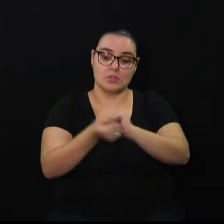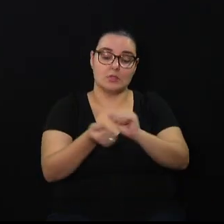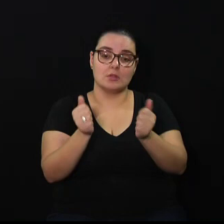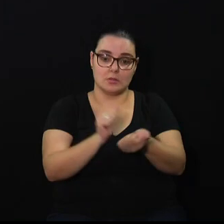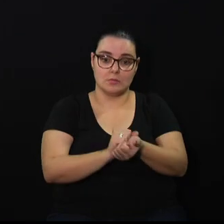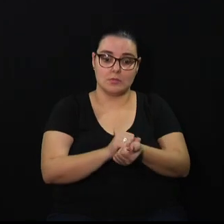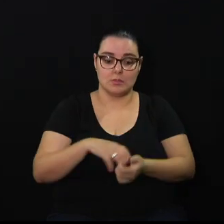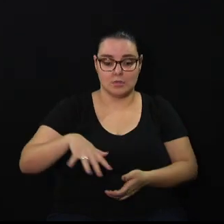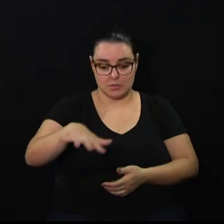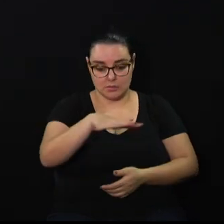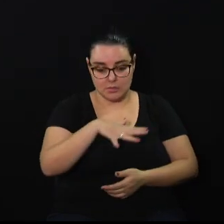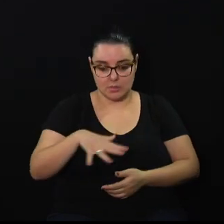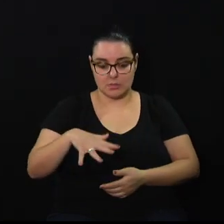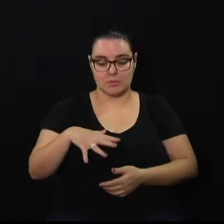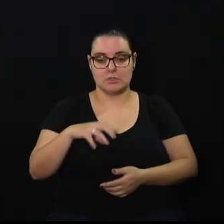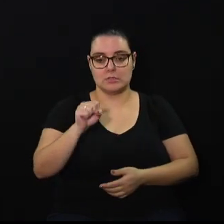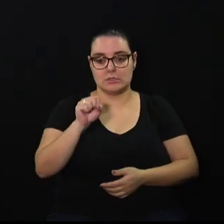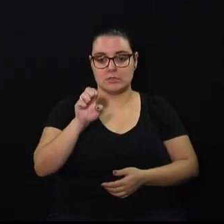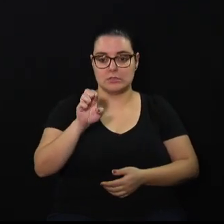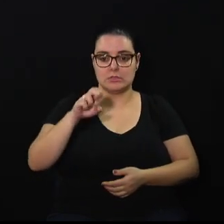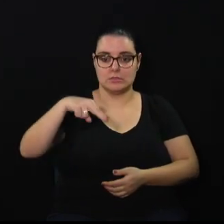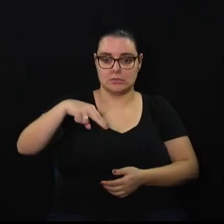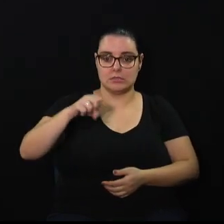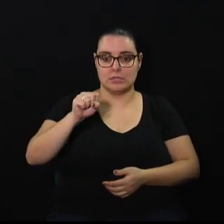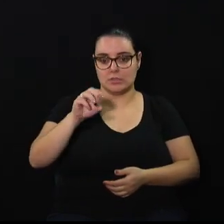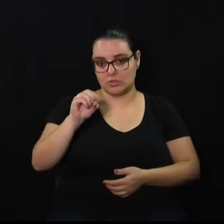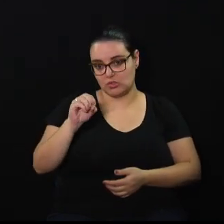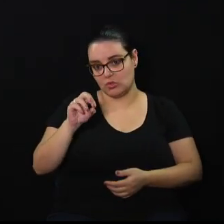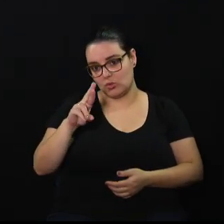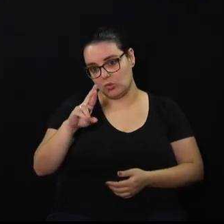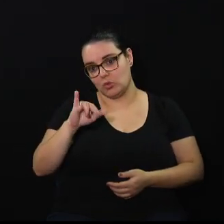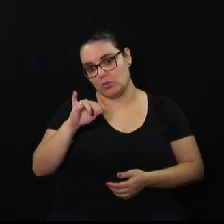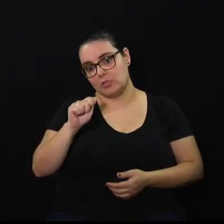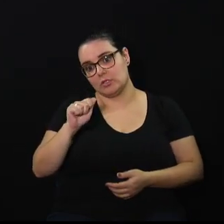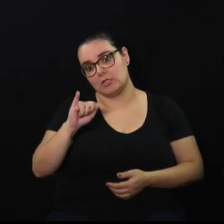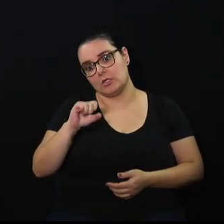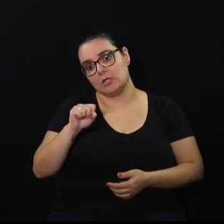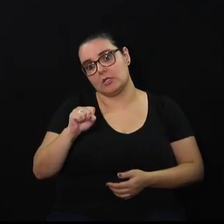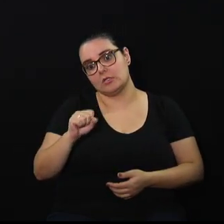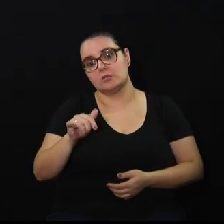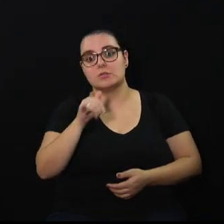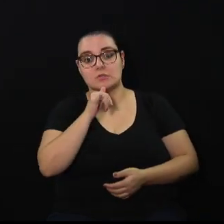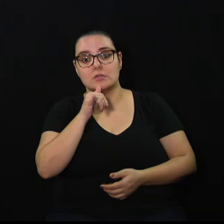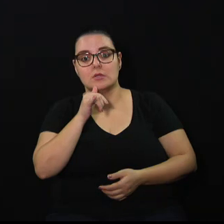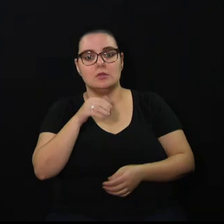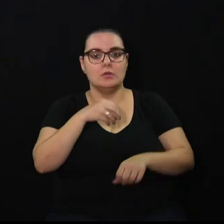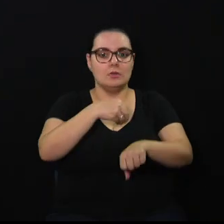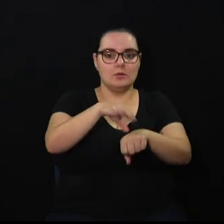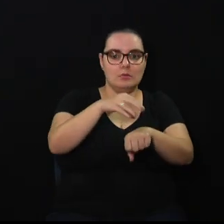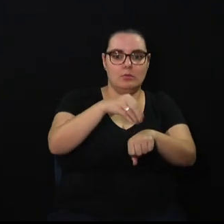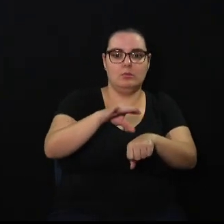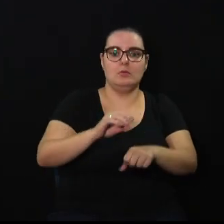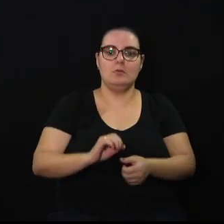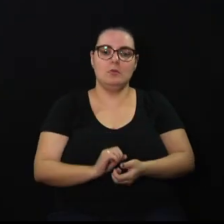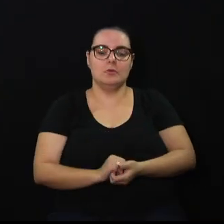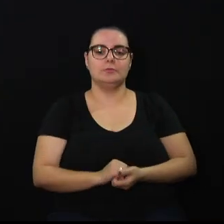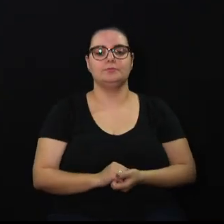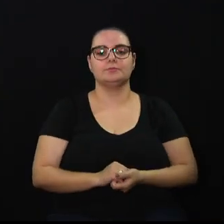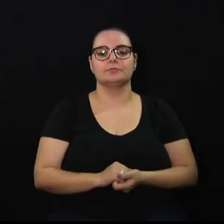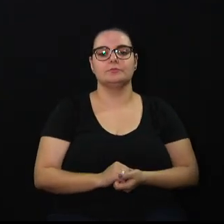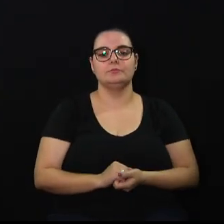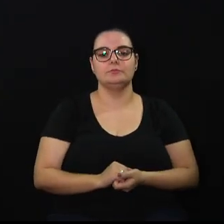sensoriais de compra de alguns exemplos campo eu posso mudar de orientação tá bom